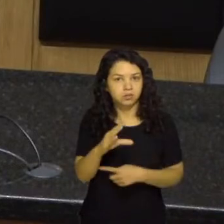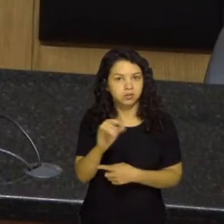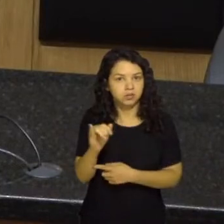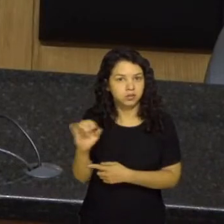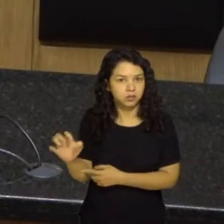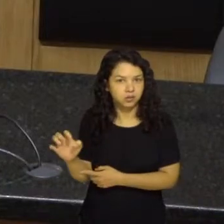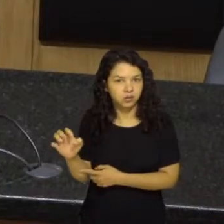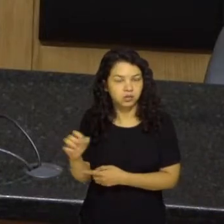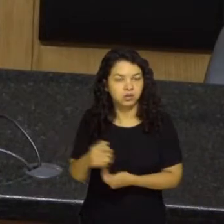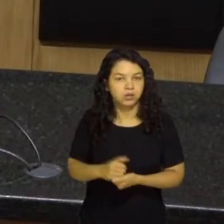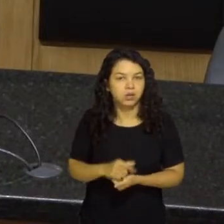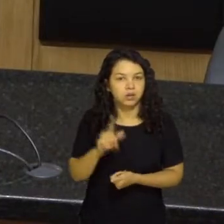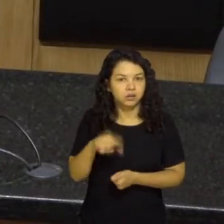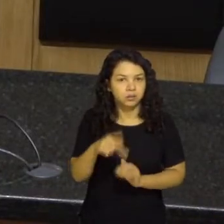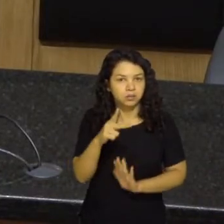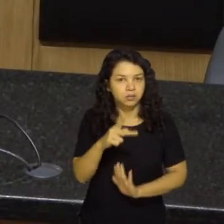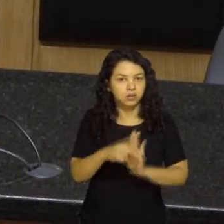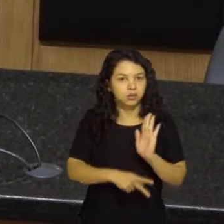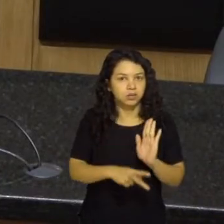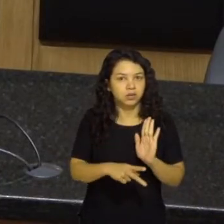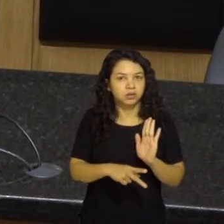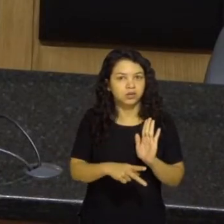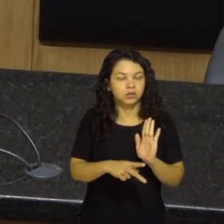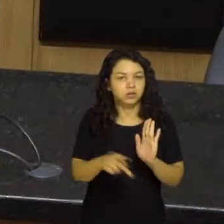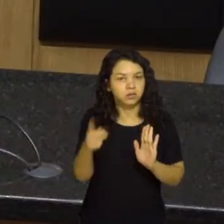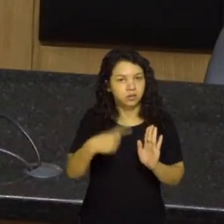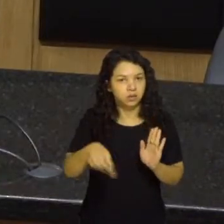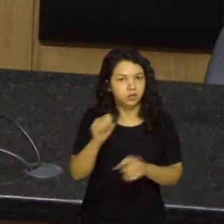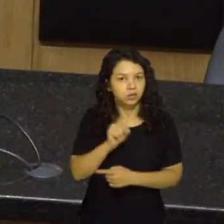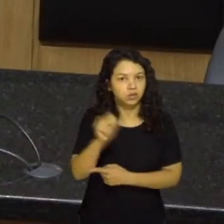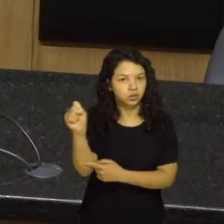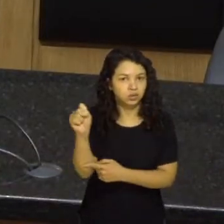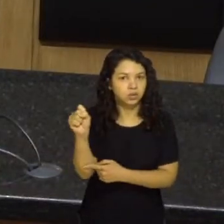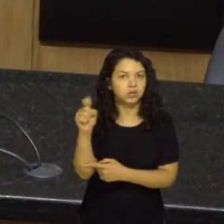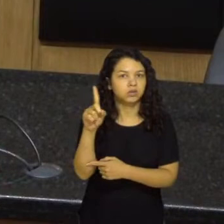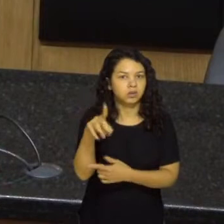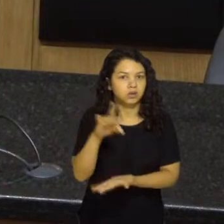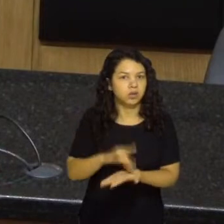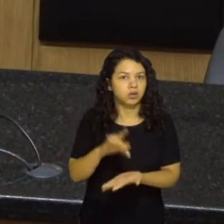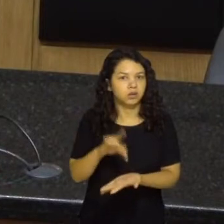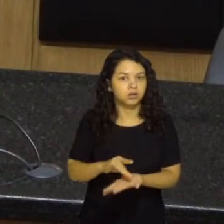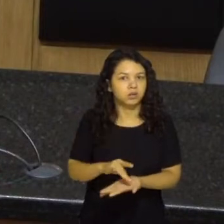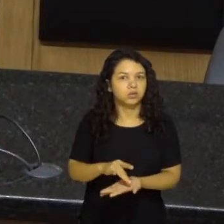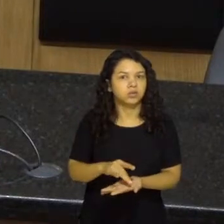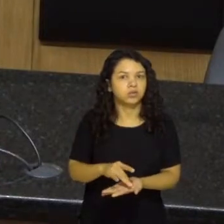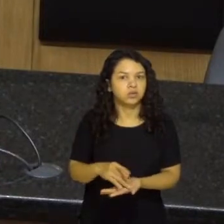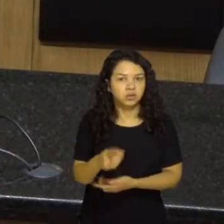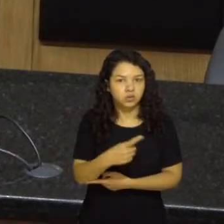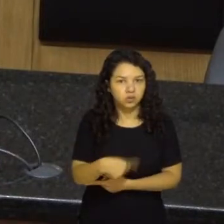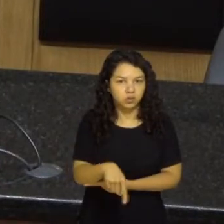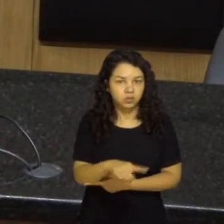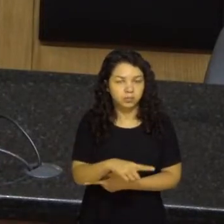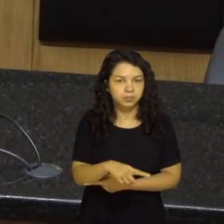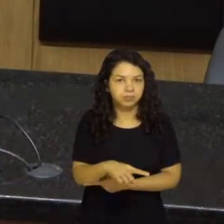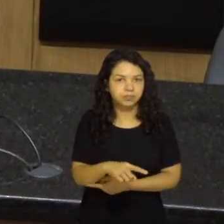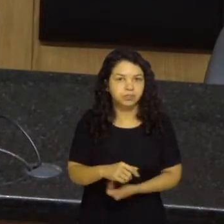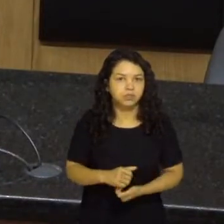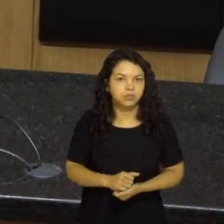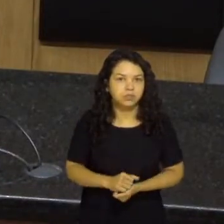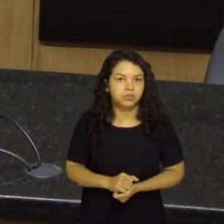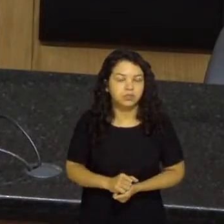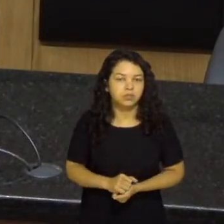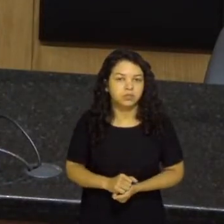um projeto, é um case de sucesso. Nós temos que ampliar, mostrar essas oportunidades. Temos leis para